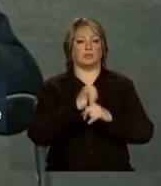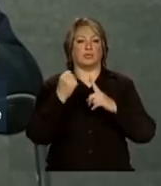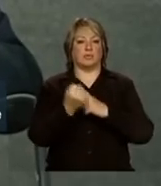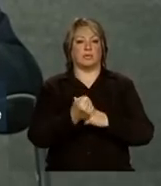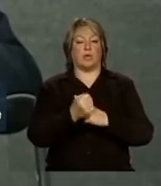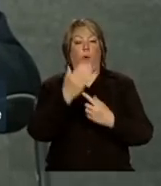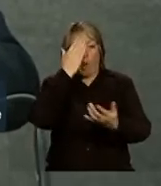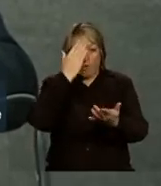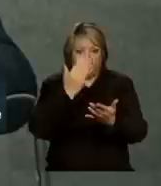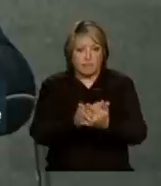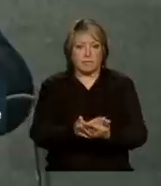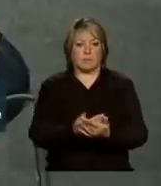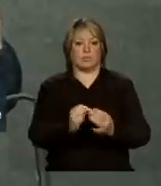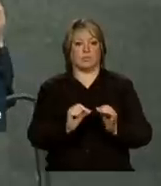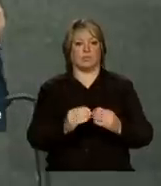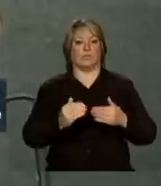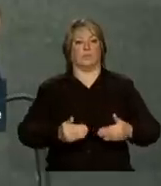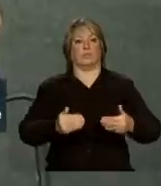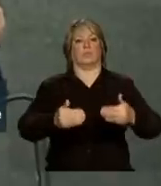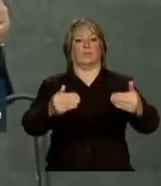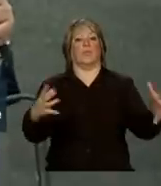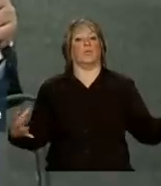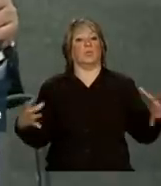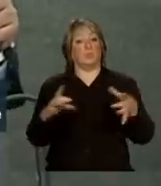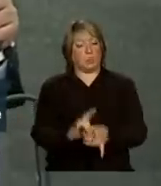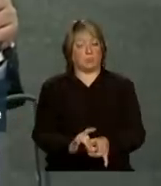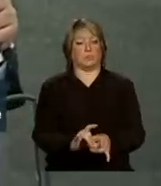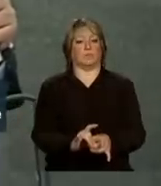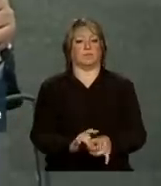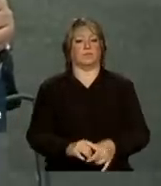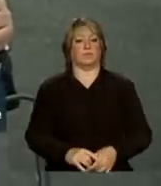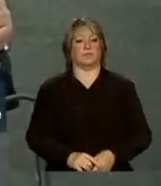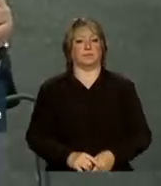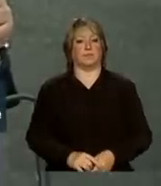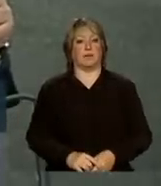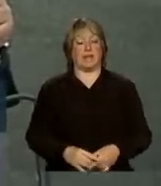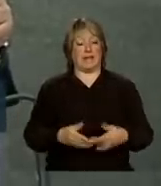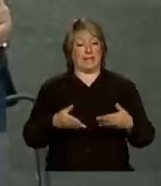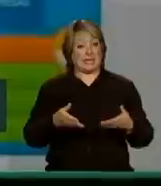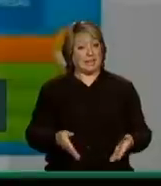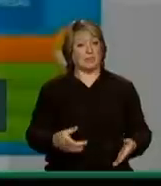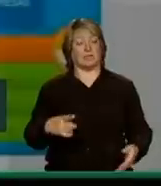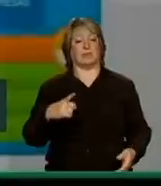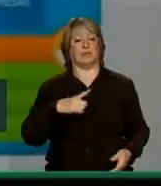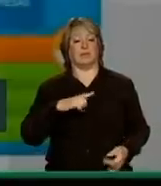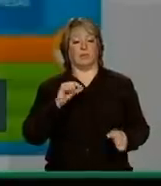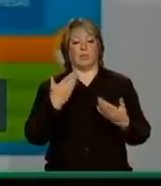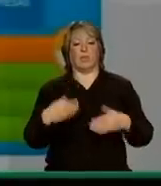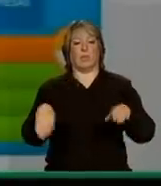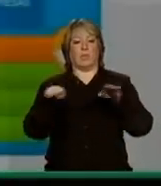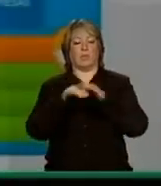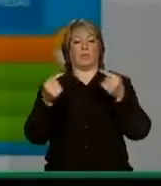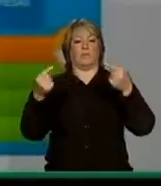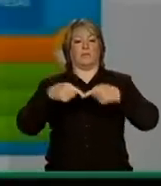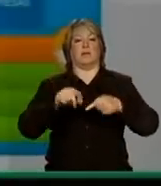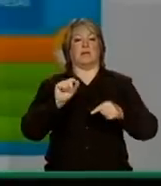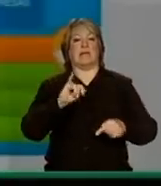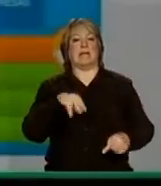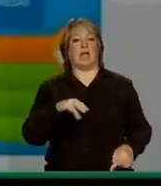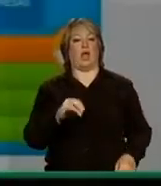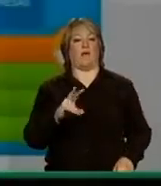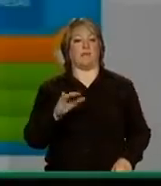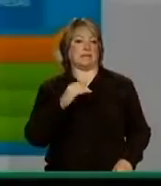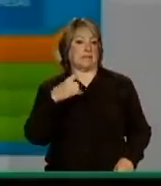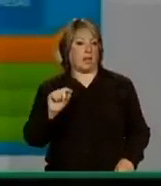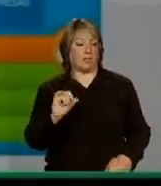próximo na construção conjunta e isso aí passa por competitividade e inovação nos